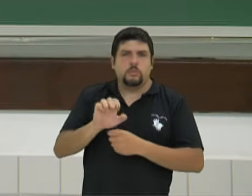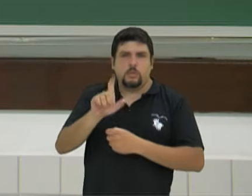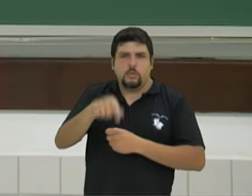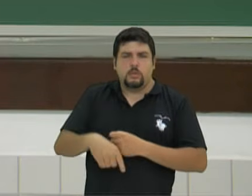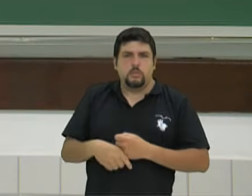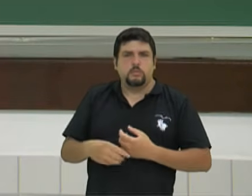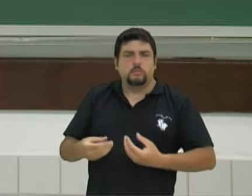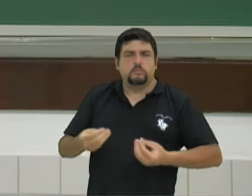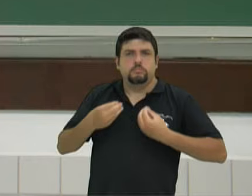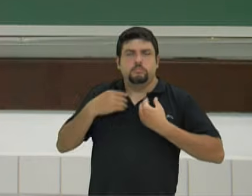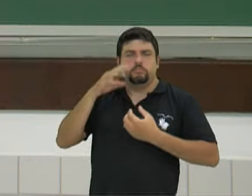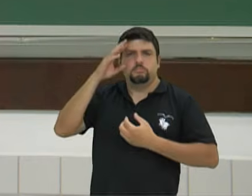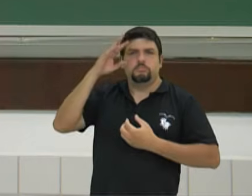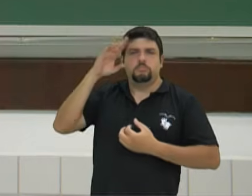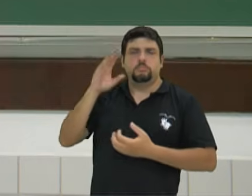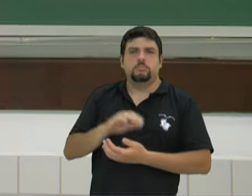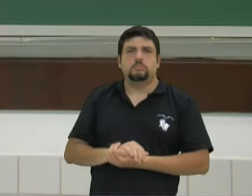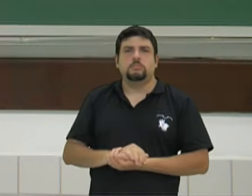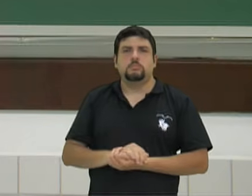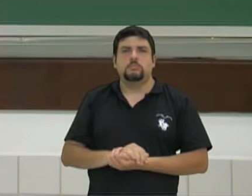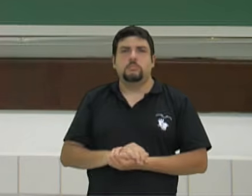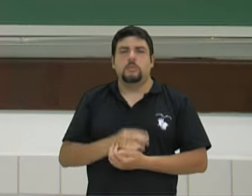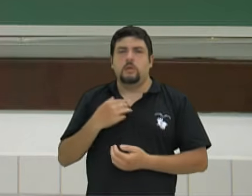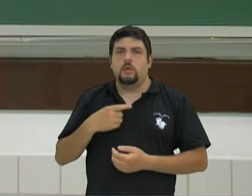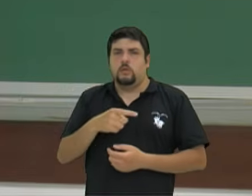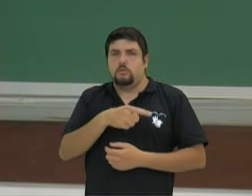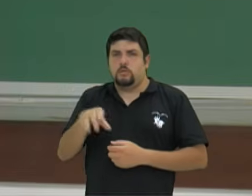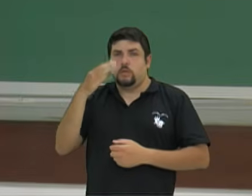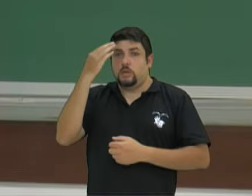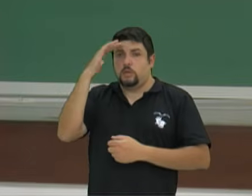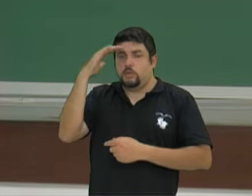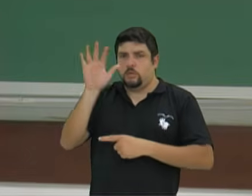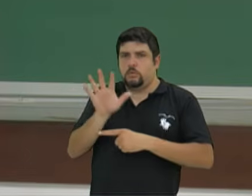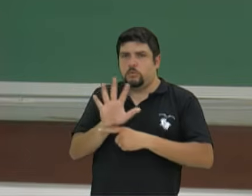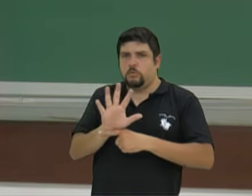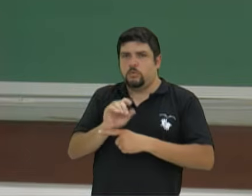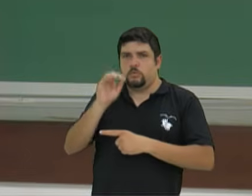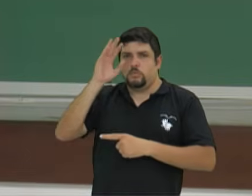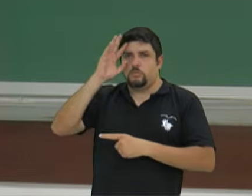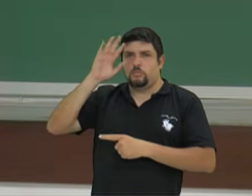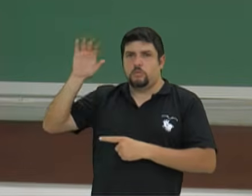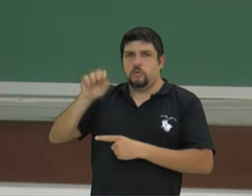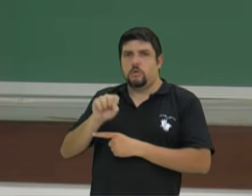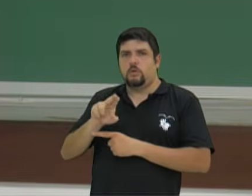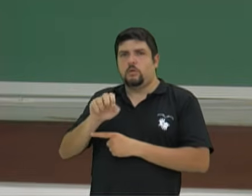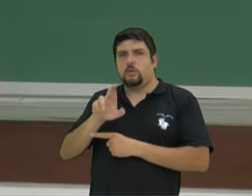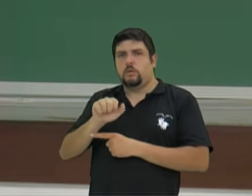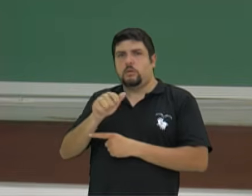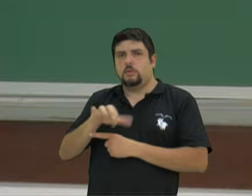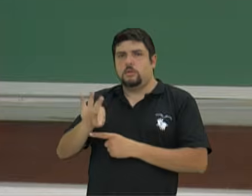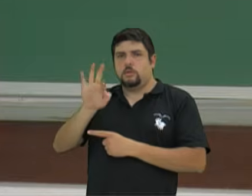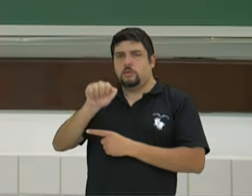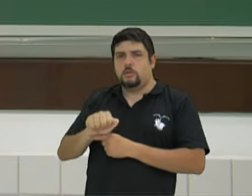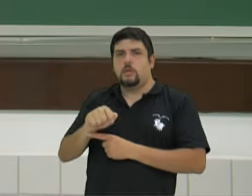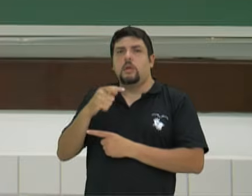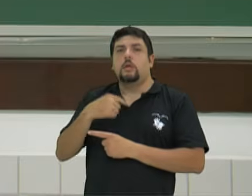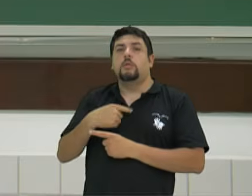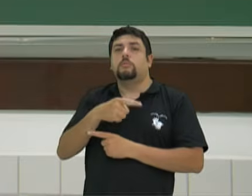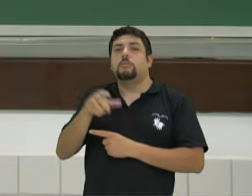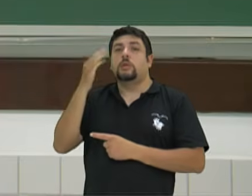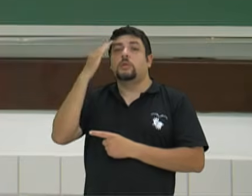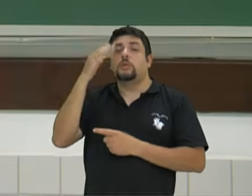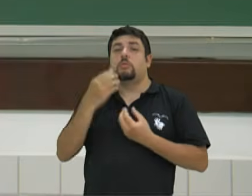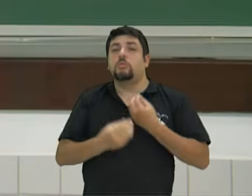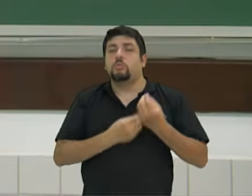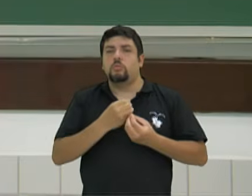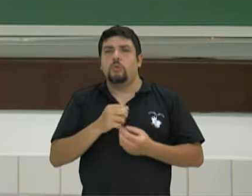sonhos. O surrealismo, para você entender o cinema surrealista, tem que partir do princípio do próprio movimento. Muita gente acha que o surrealismo